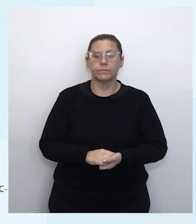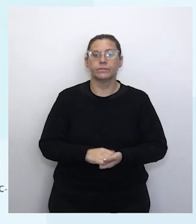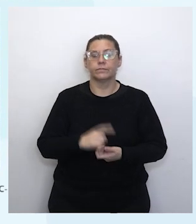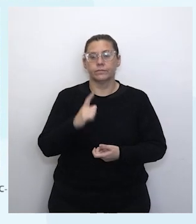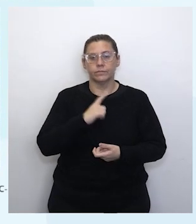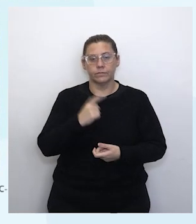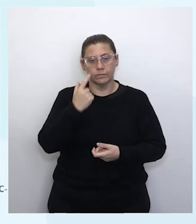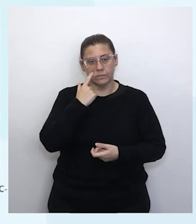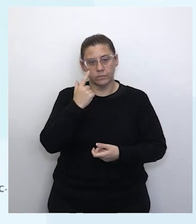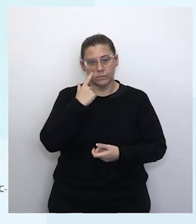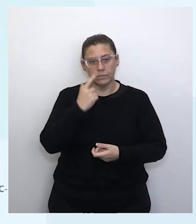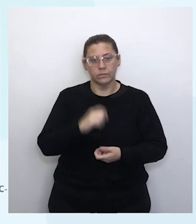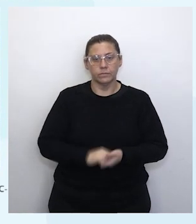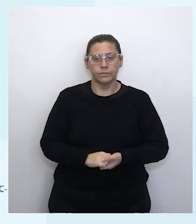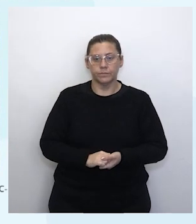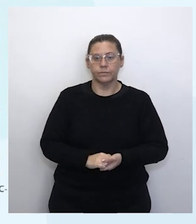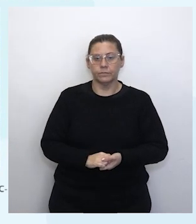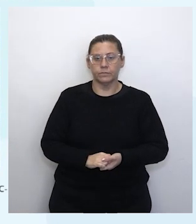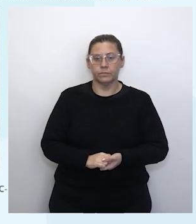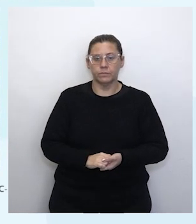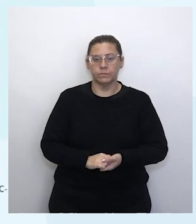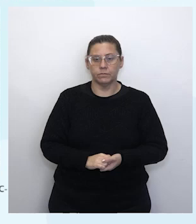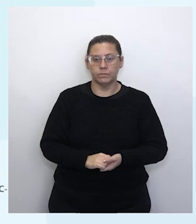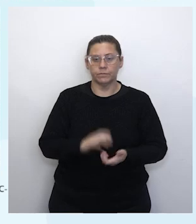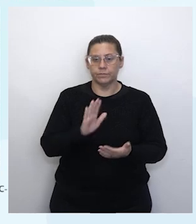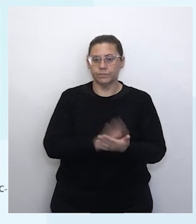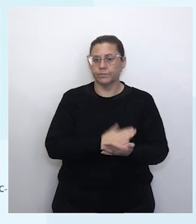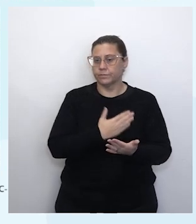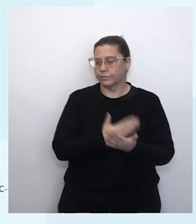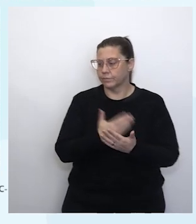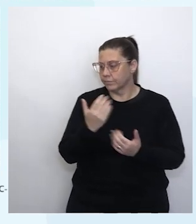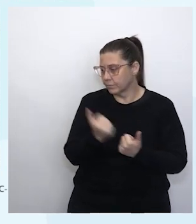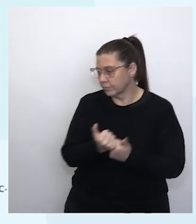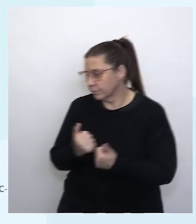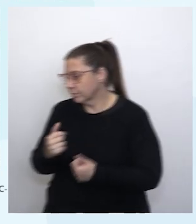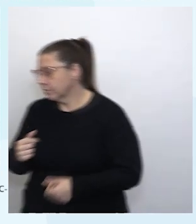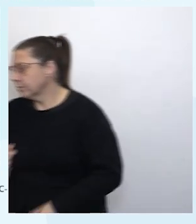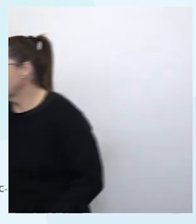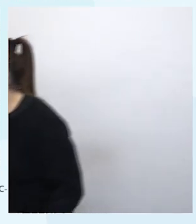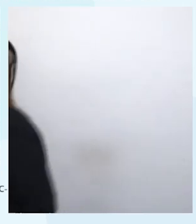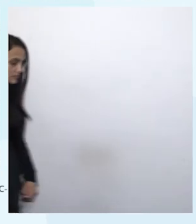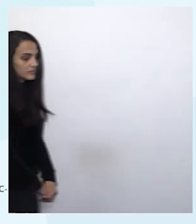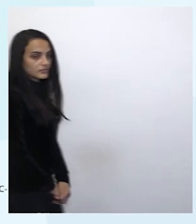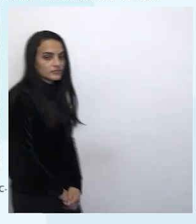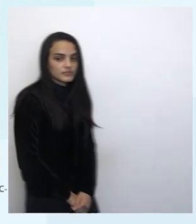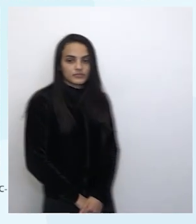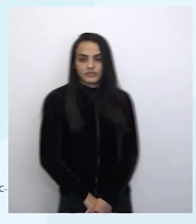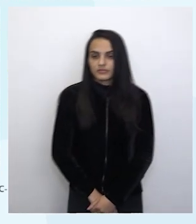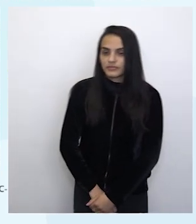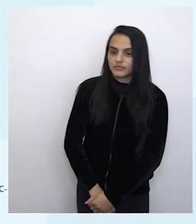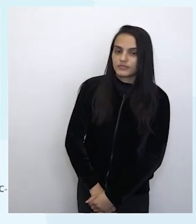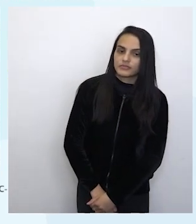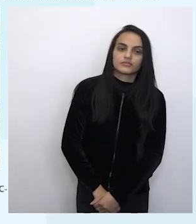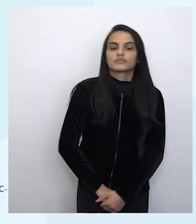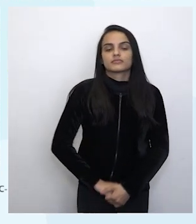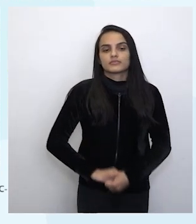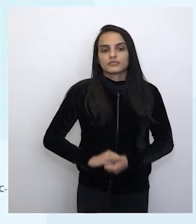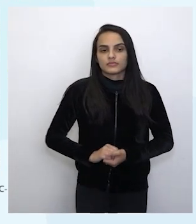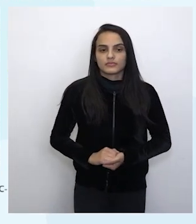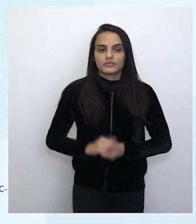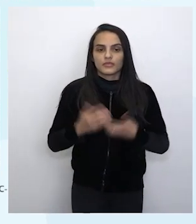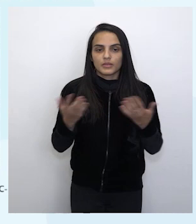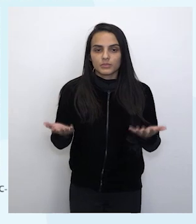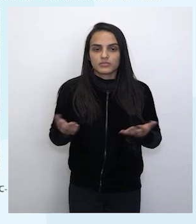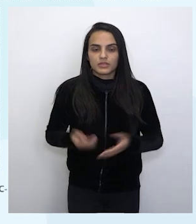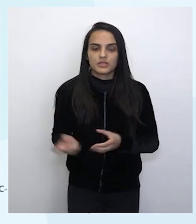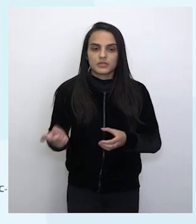então, voltando para o nosso teatro na Antiguidade Clássica Ocidental, né, nós já falamos aí do processo de catarse dos gregos, então,